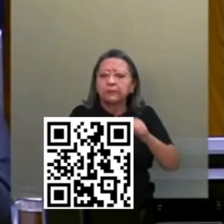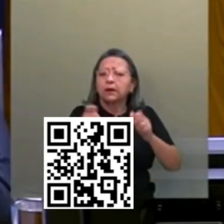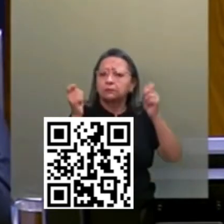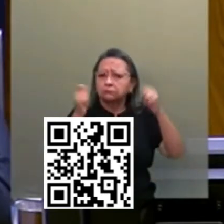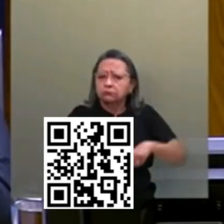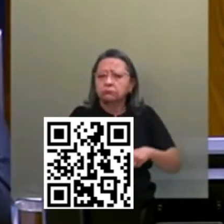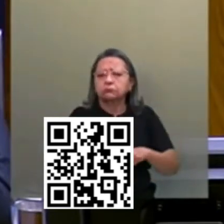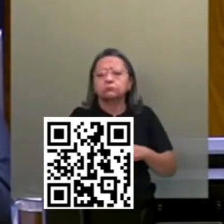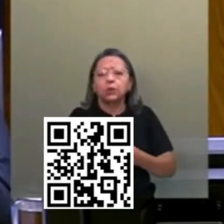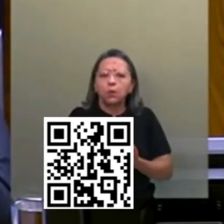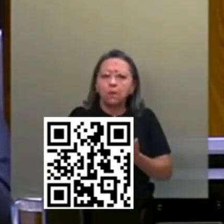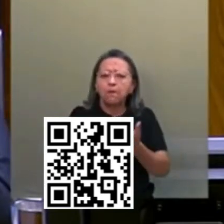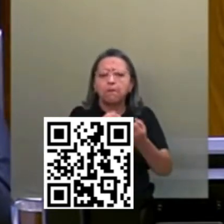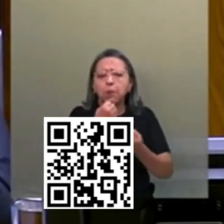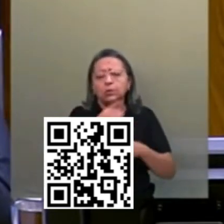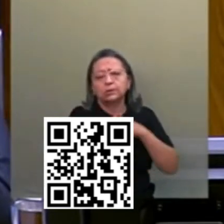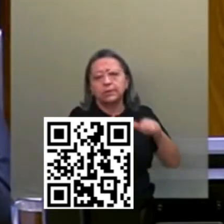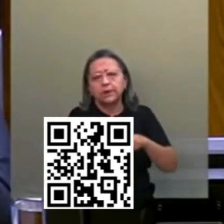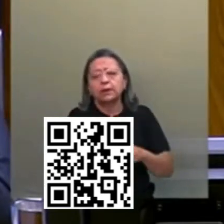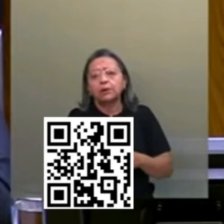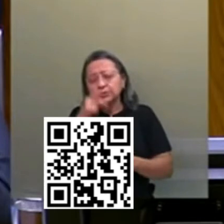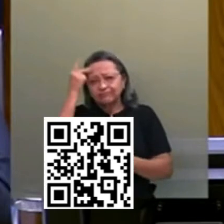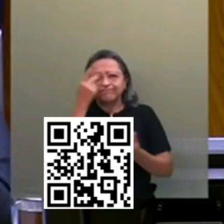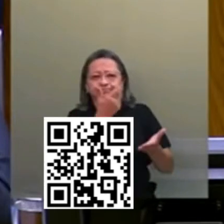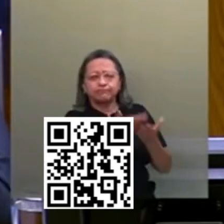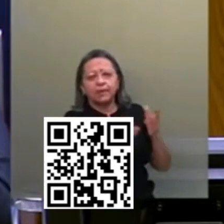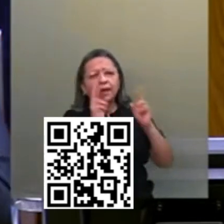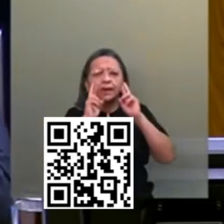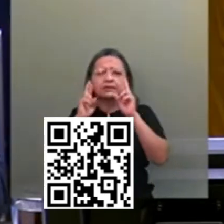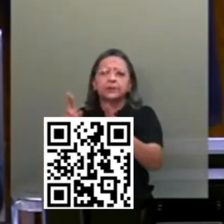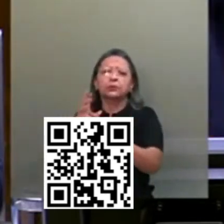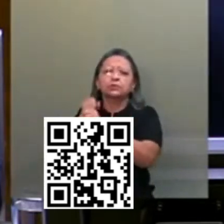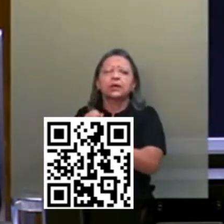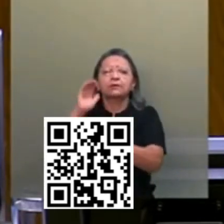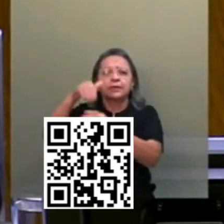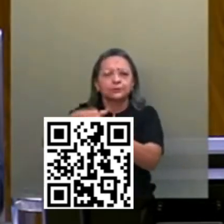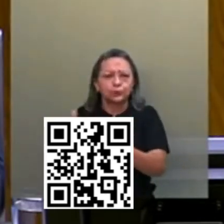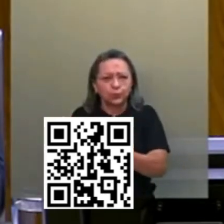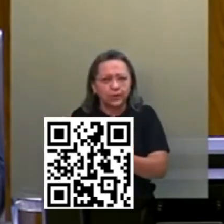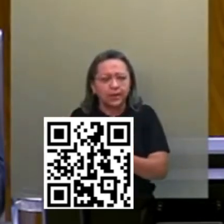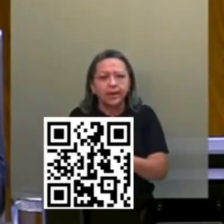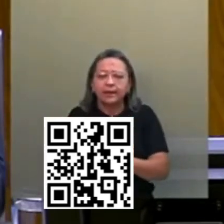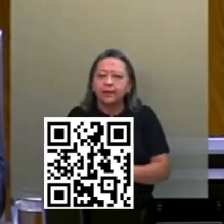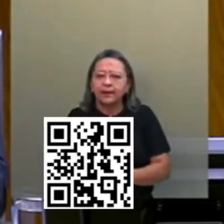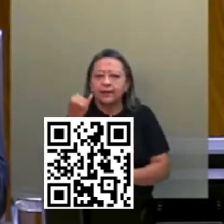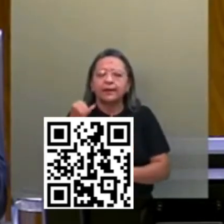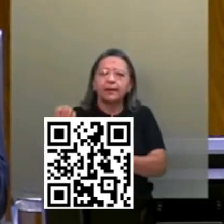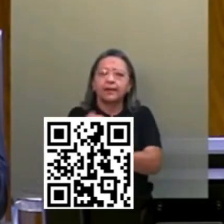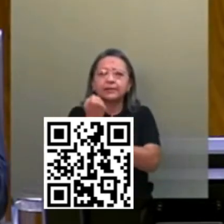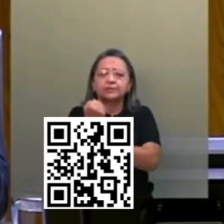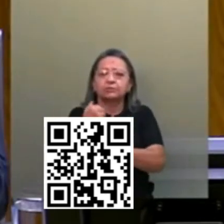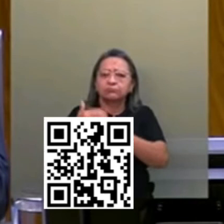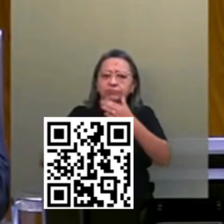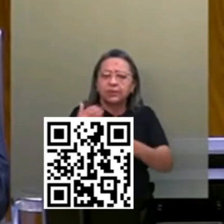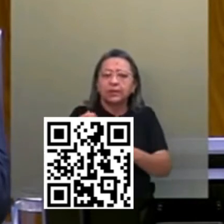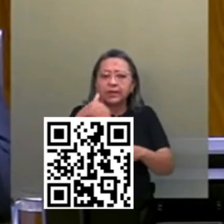eficiente, prestem um bom serviço. Aos perdedores, respeitem o resultado das urnas. É fundamental garantir um